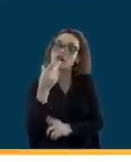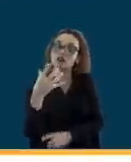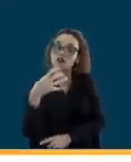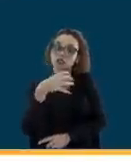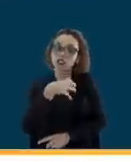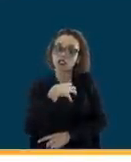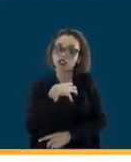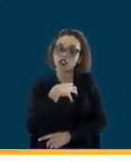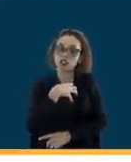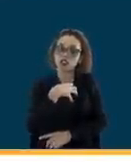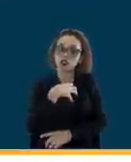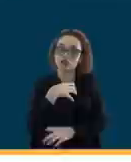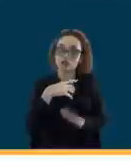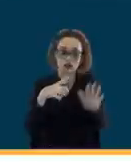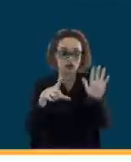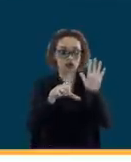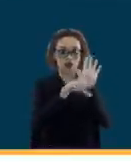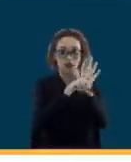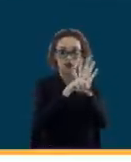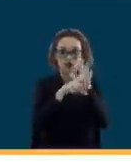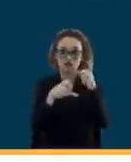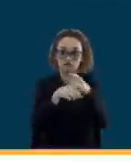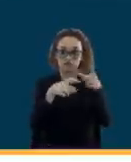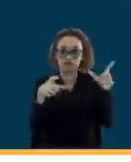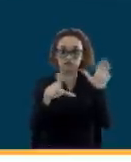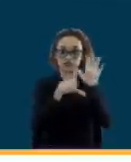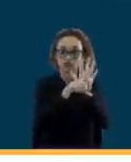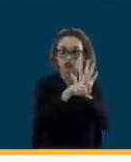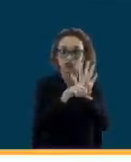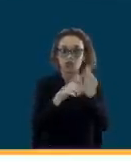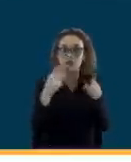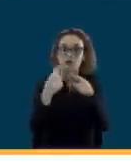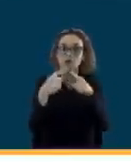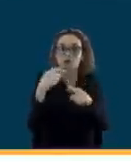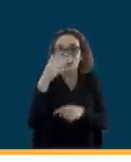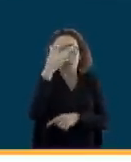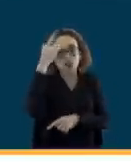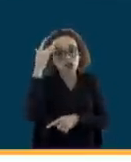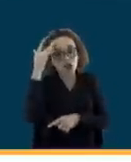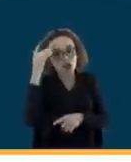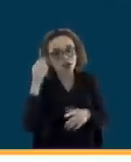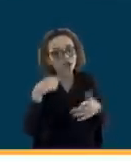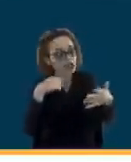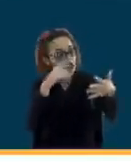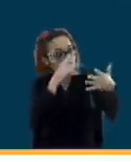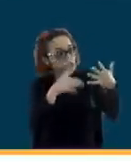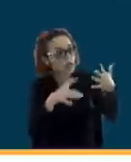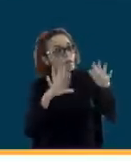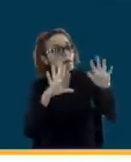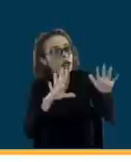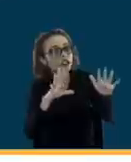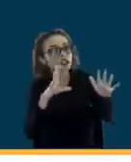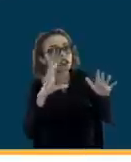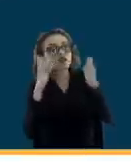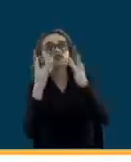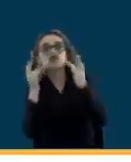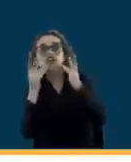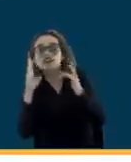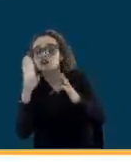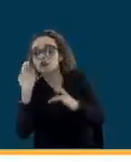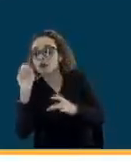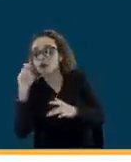abrangência da lei, né? Porque as pessoas estão sempre tentando chegar no detalhe. Não, mas e o teatro de boneco? Mas e o artesanato?